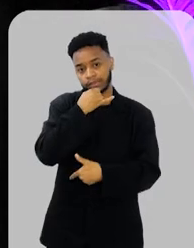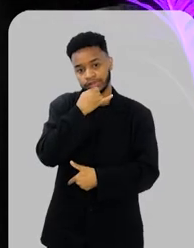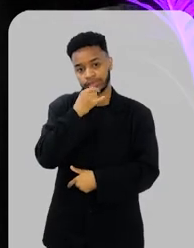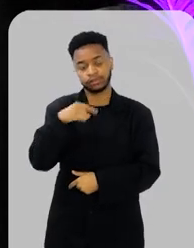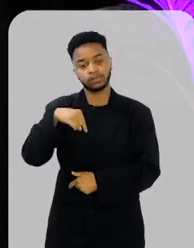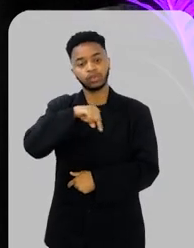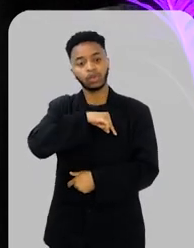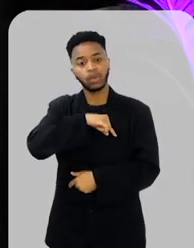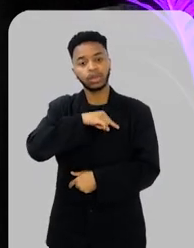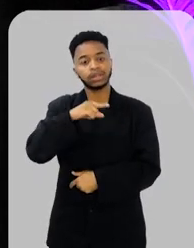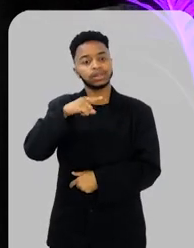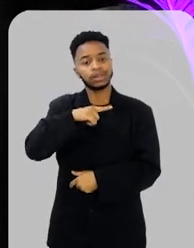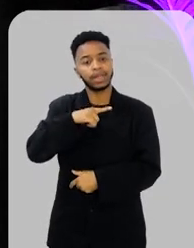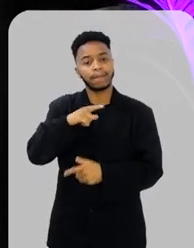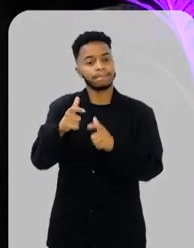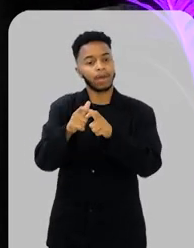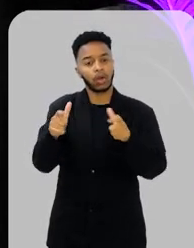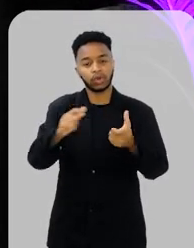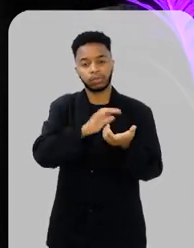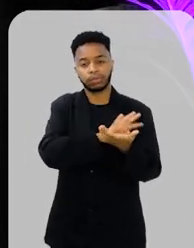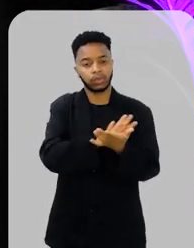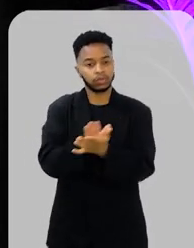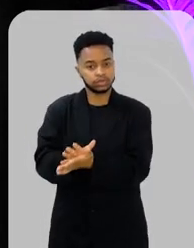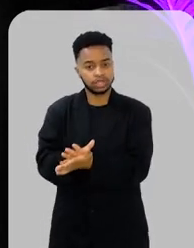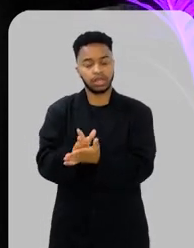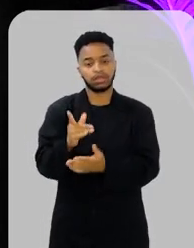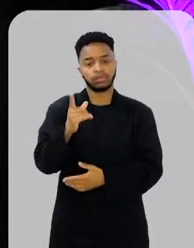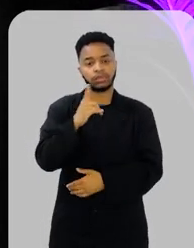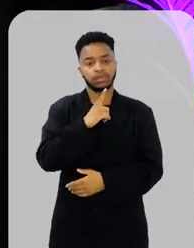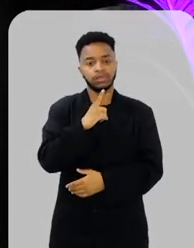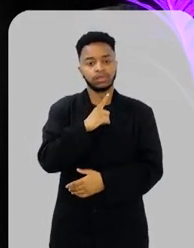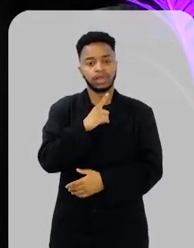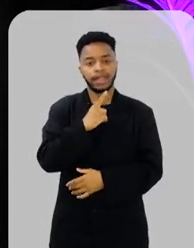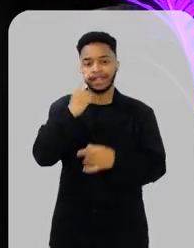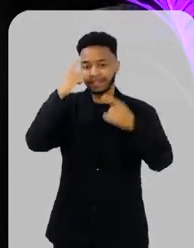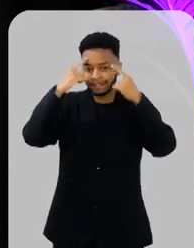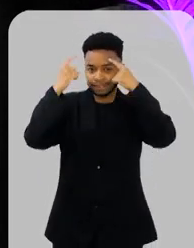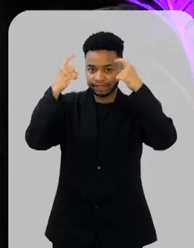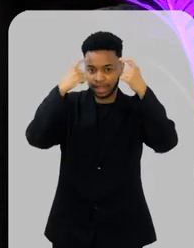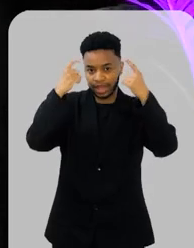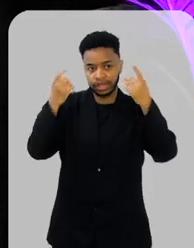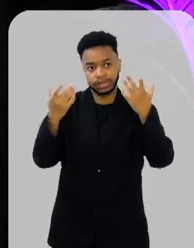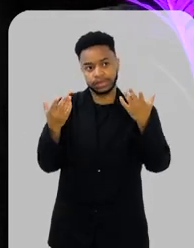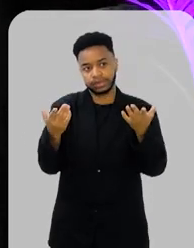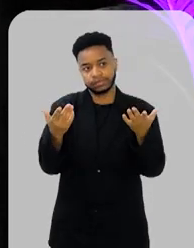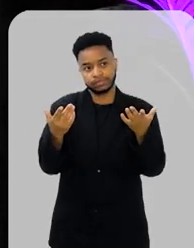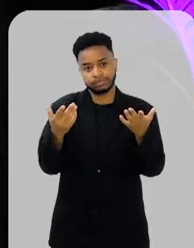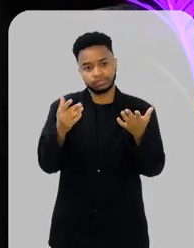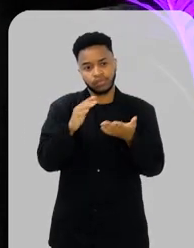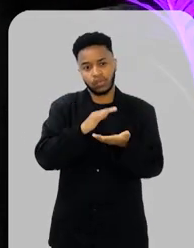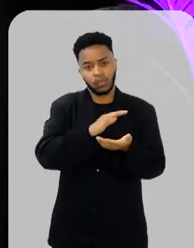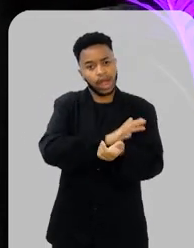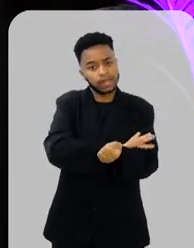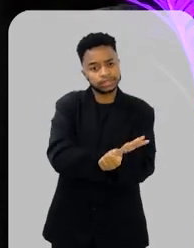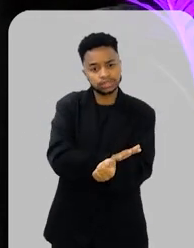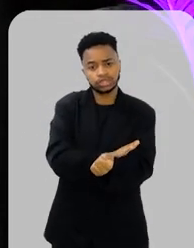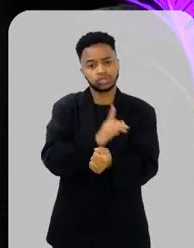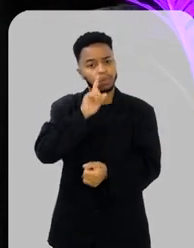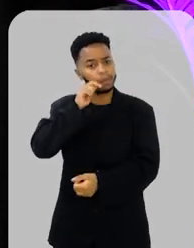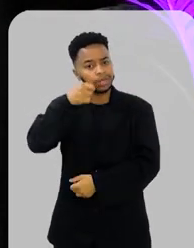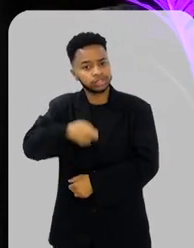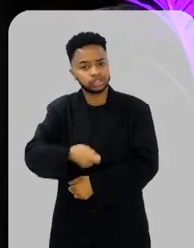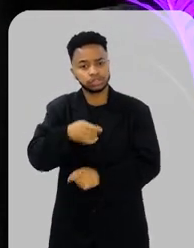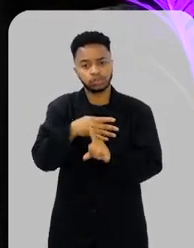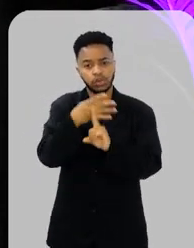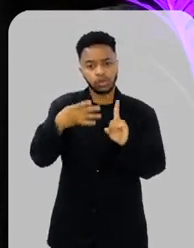acaba consolidando boa parte dos nossos preconceitos, boa parte de uma ideia, né, de tanto do racismo, do